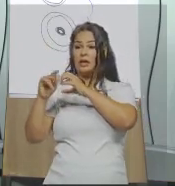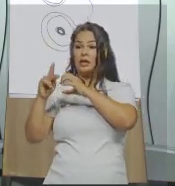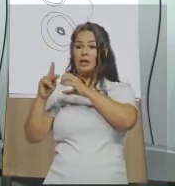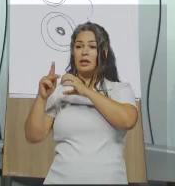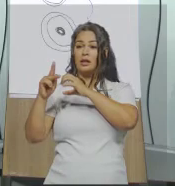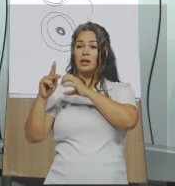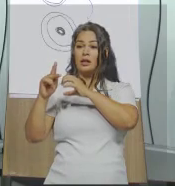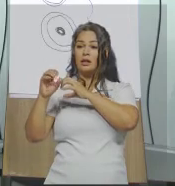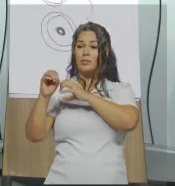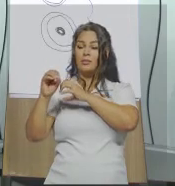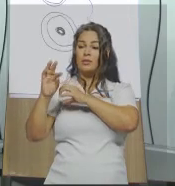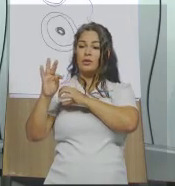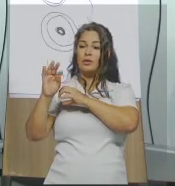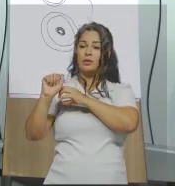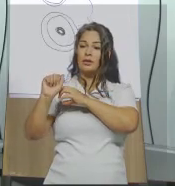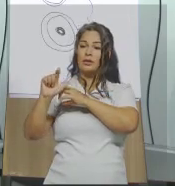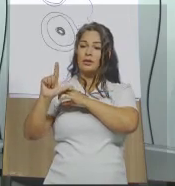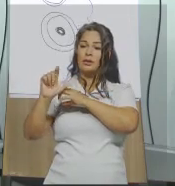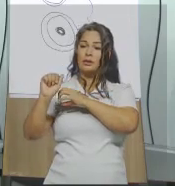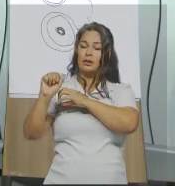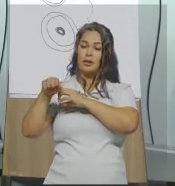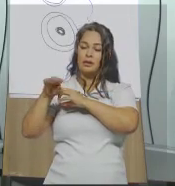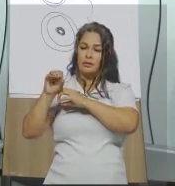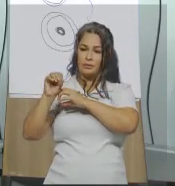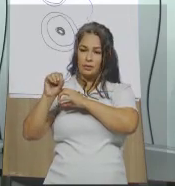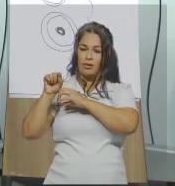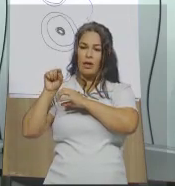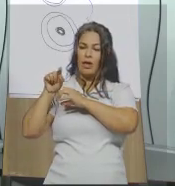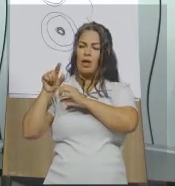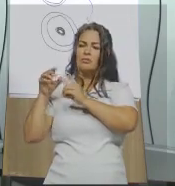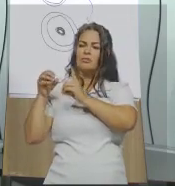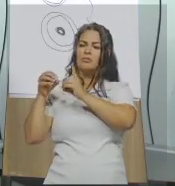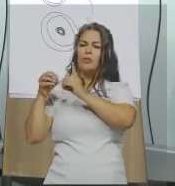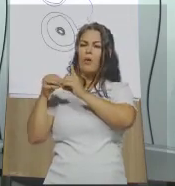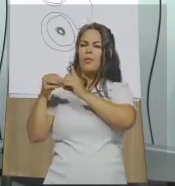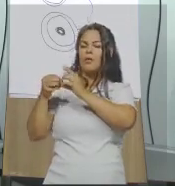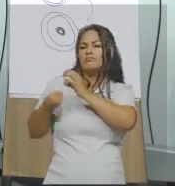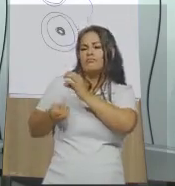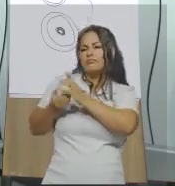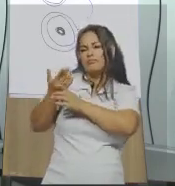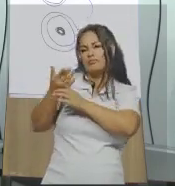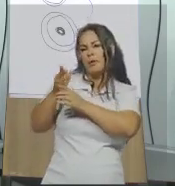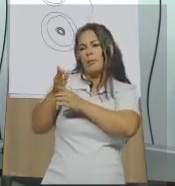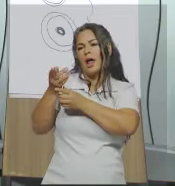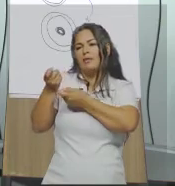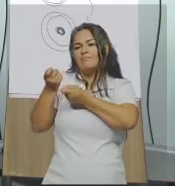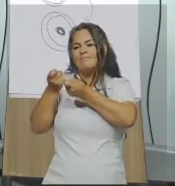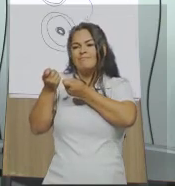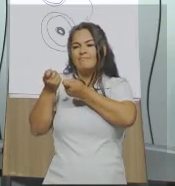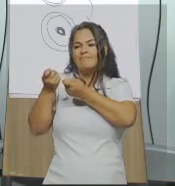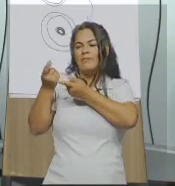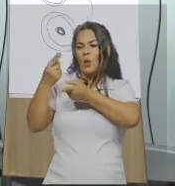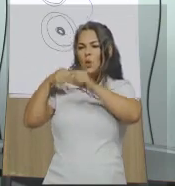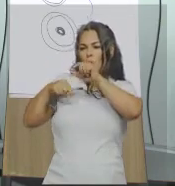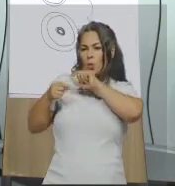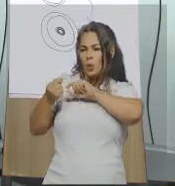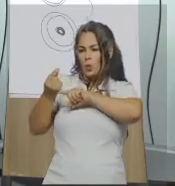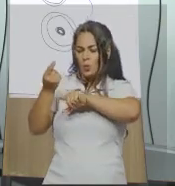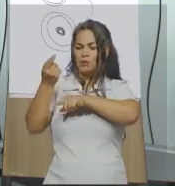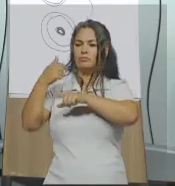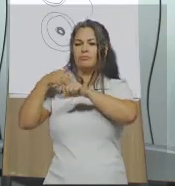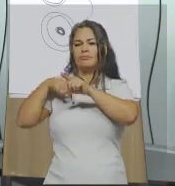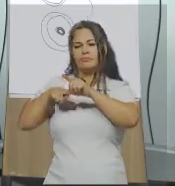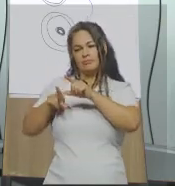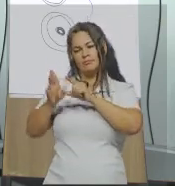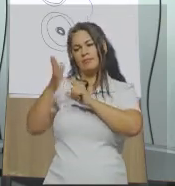produzidos por eles que são fundamentais para o controle do nosso corpo. Por exemplo, o hipotálamo a gente sabe que produz ocitocina,